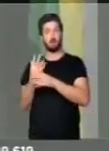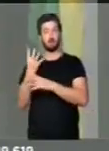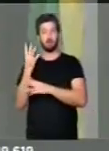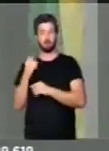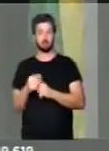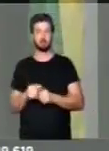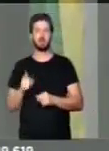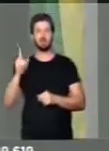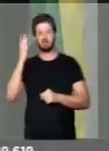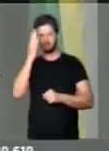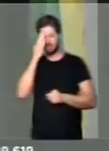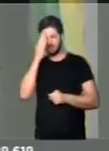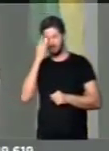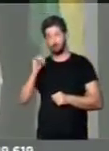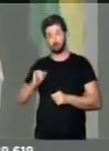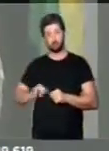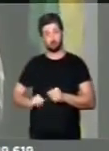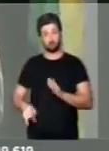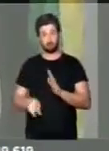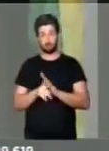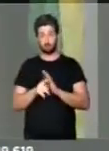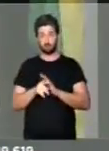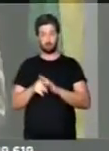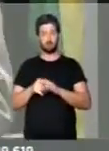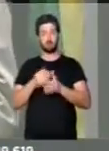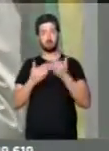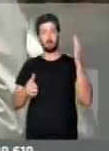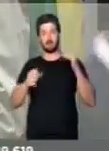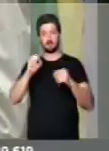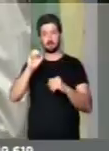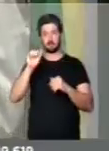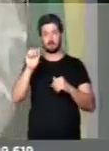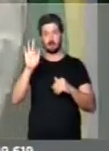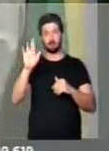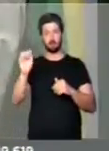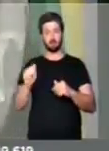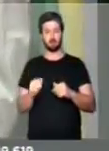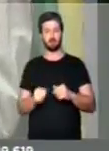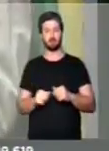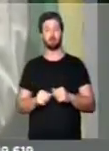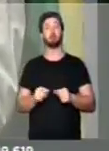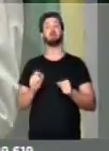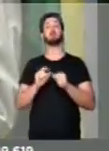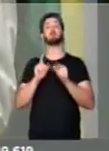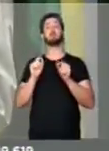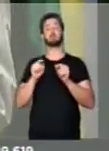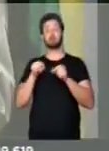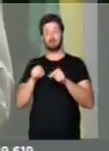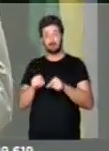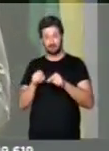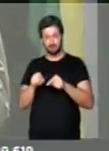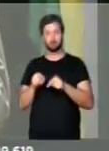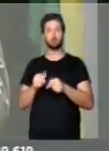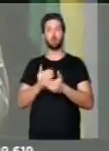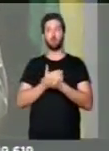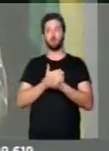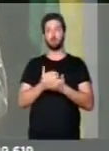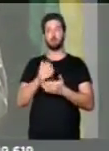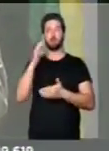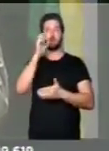que sabe o que é a dor de uma frustração de safra, fez com que esse procedimento